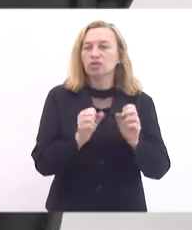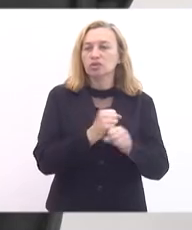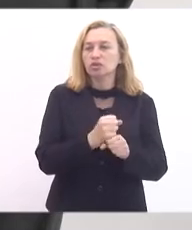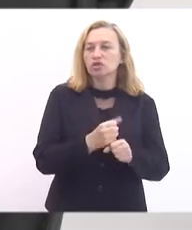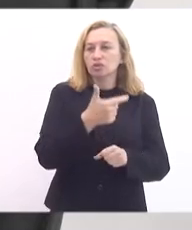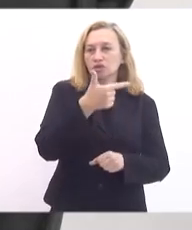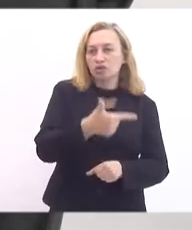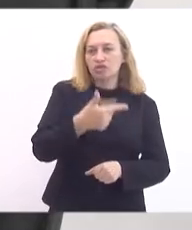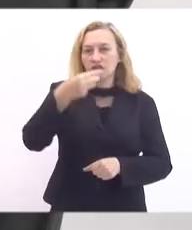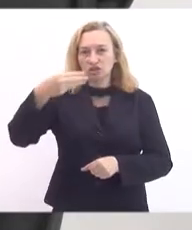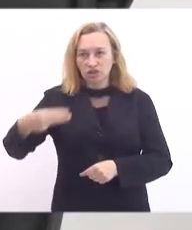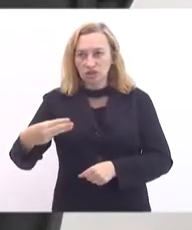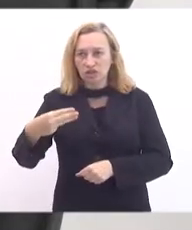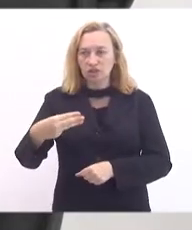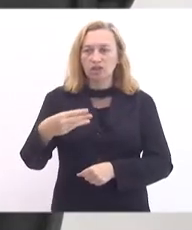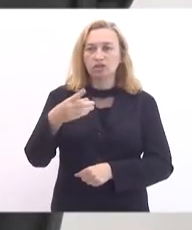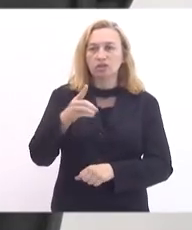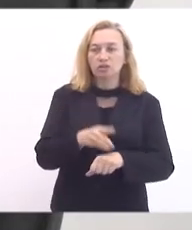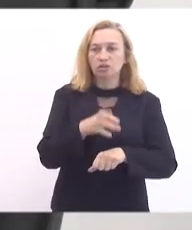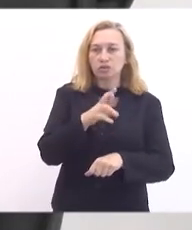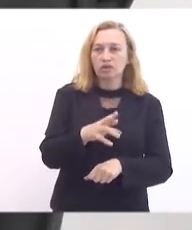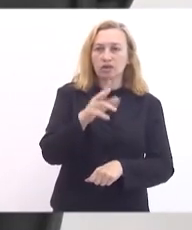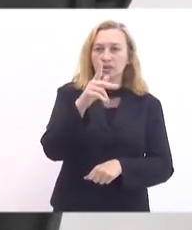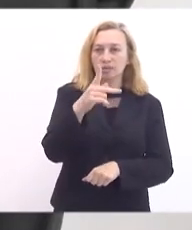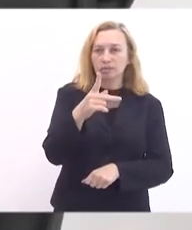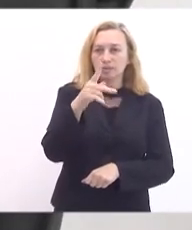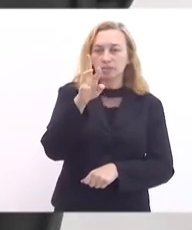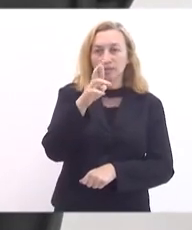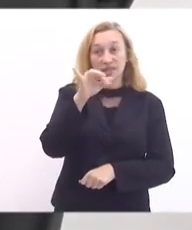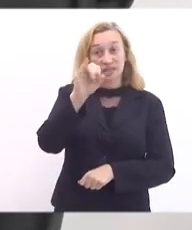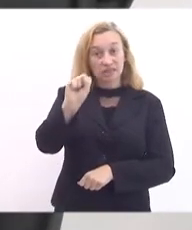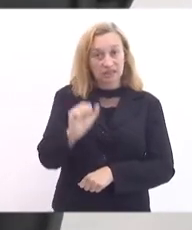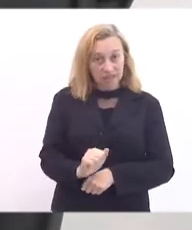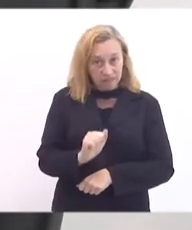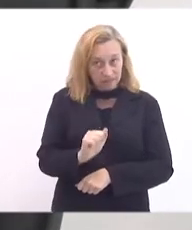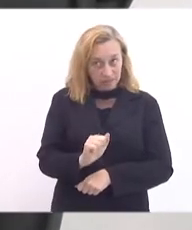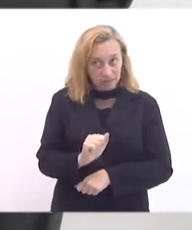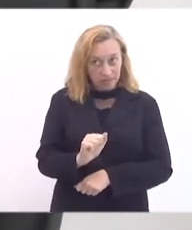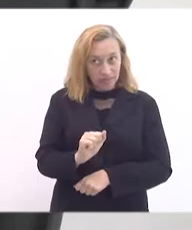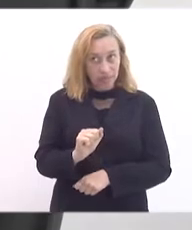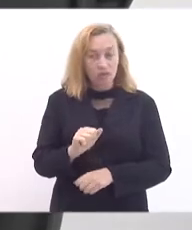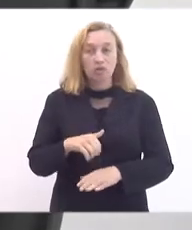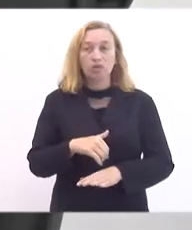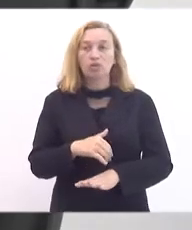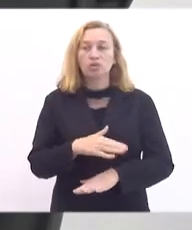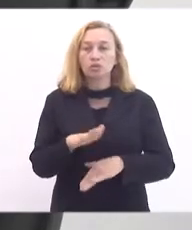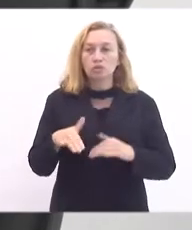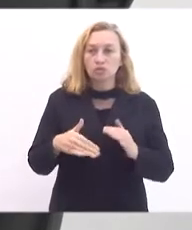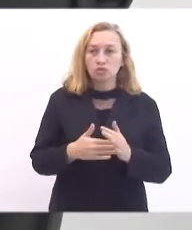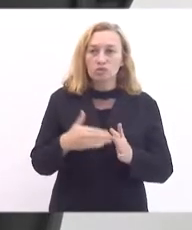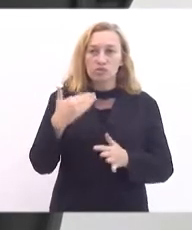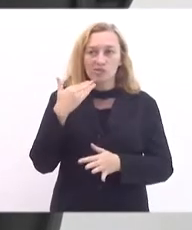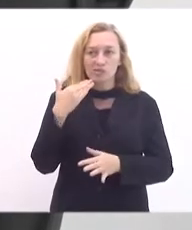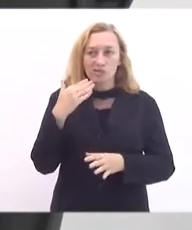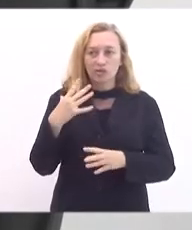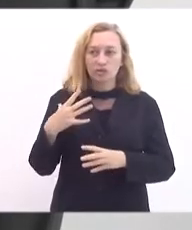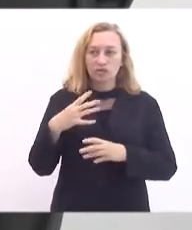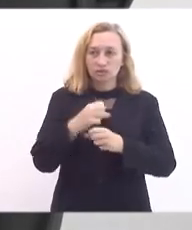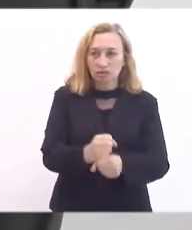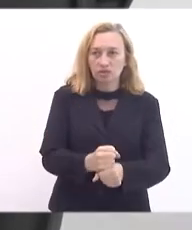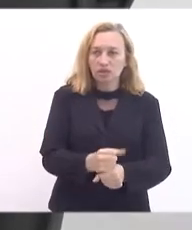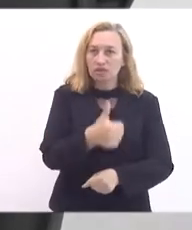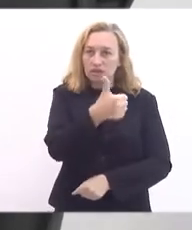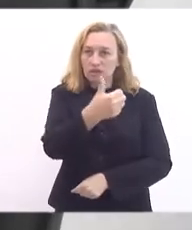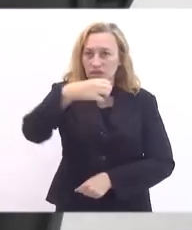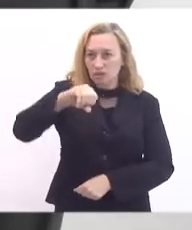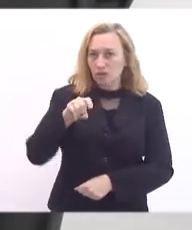Priscila sakalem lá consta na LDB com todas as deficiências possíveis de cálculo